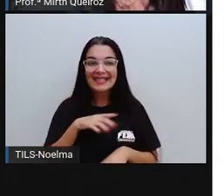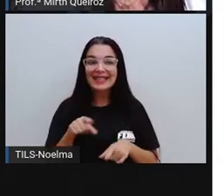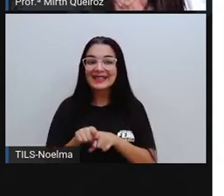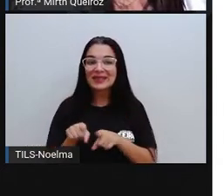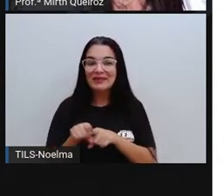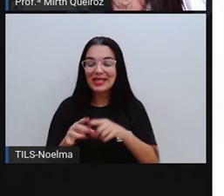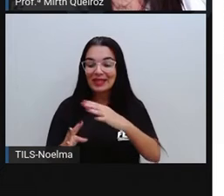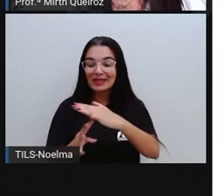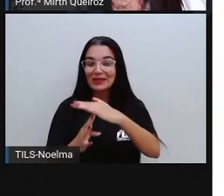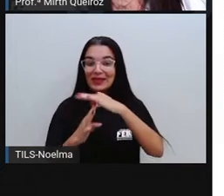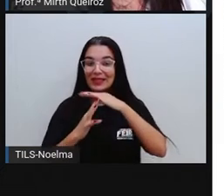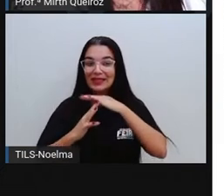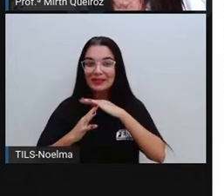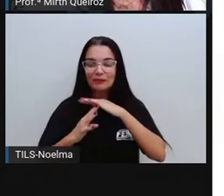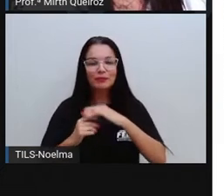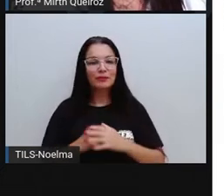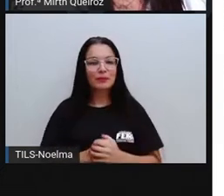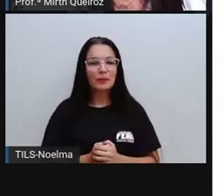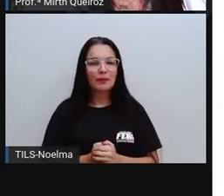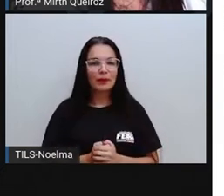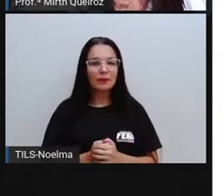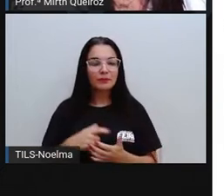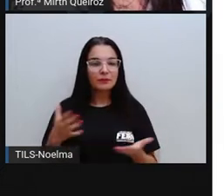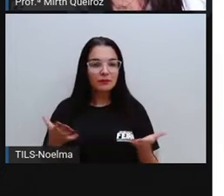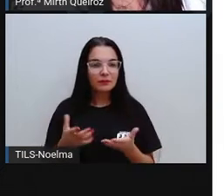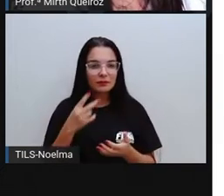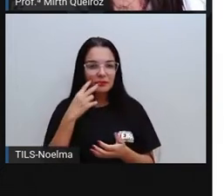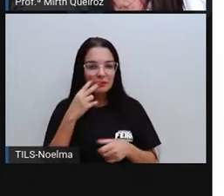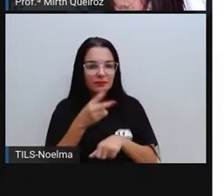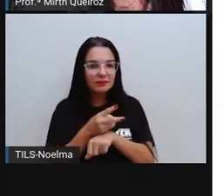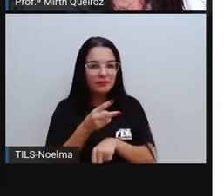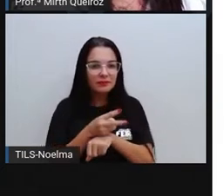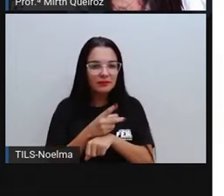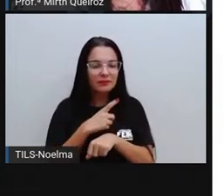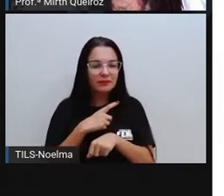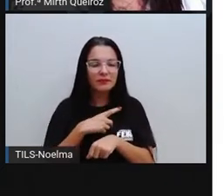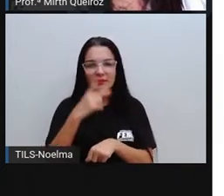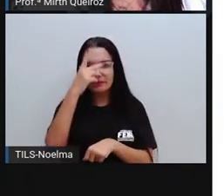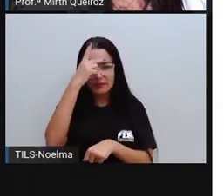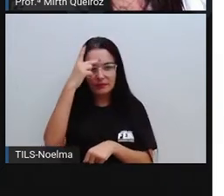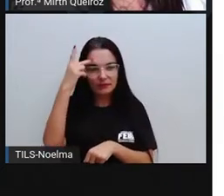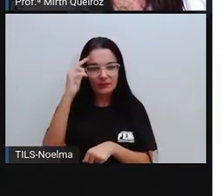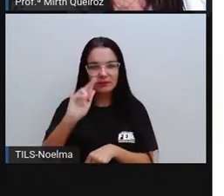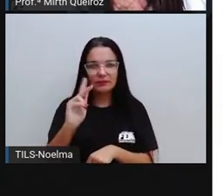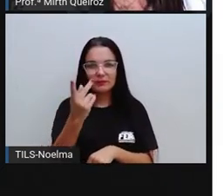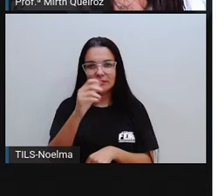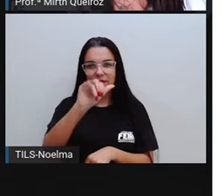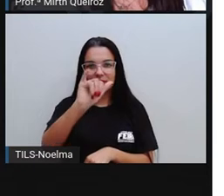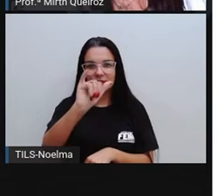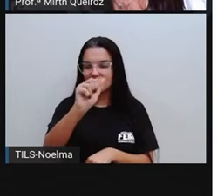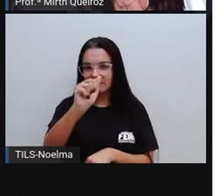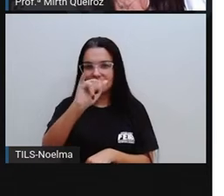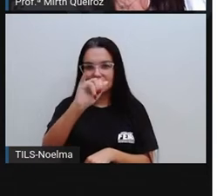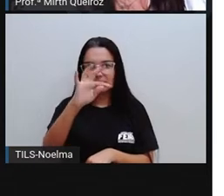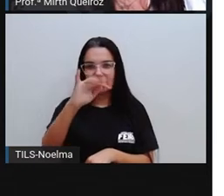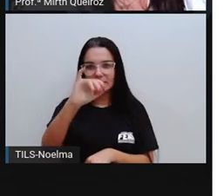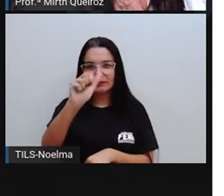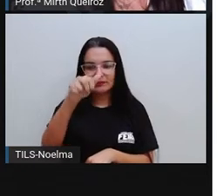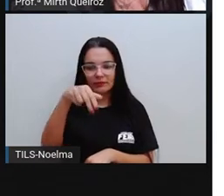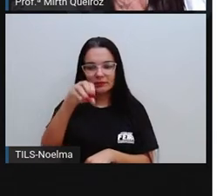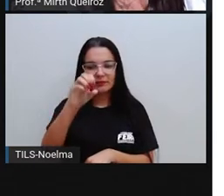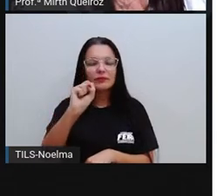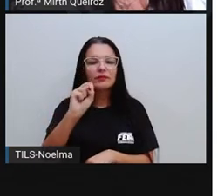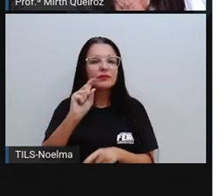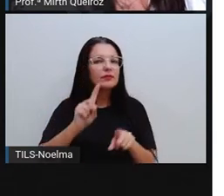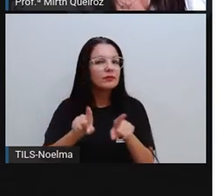até hoje, né, como a gente viu nesse vídeo aí, sobre os haitianos, né, que esses povos imigrantes, além